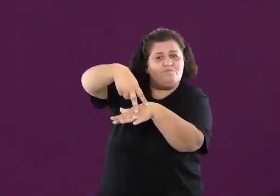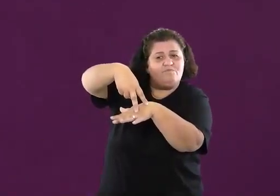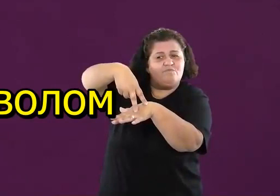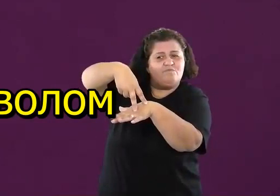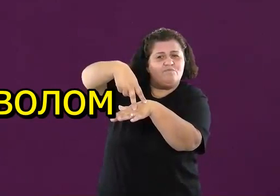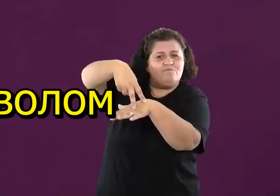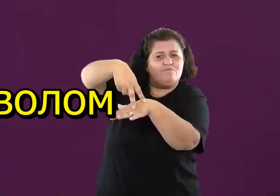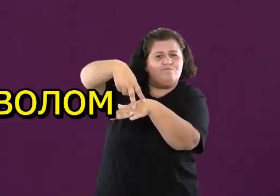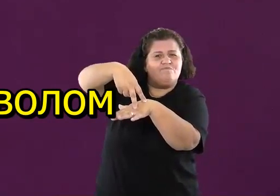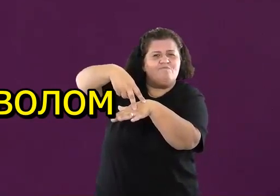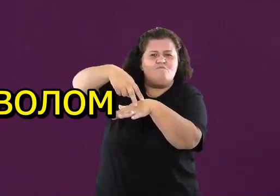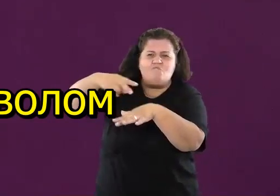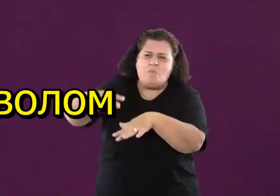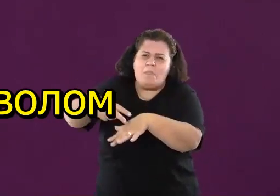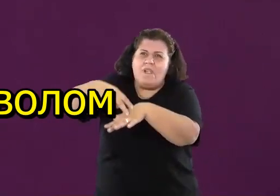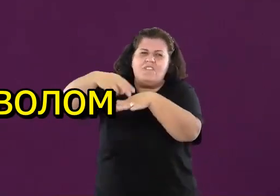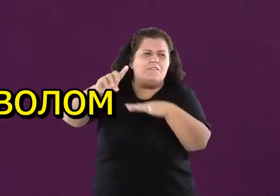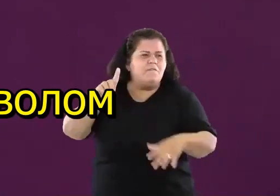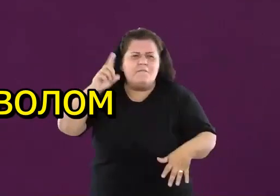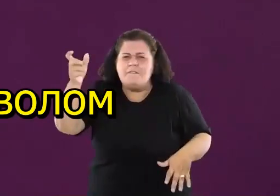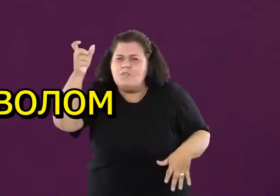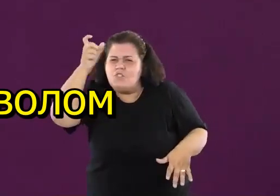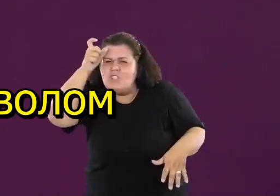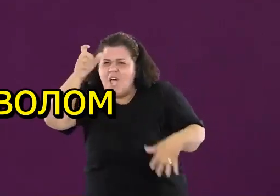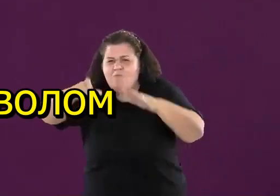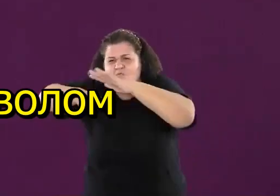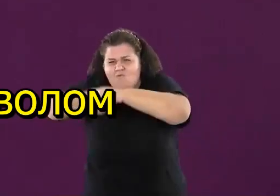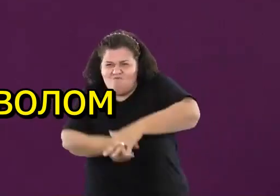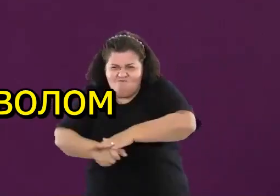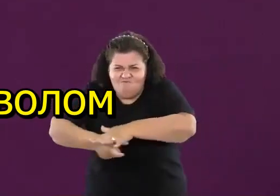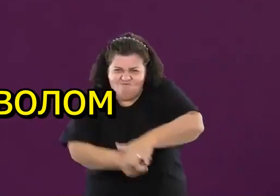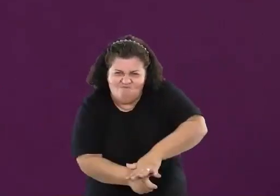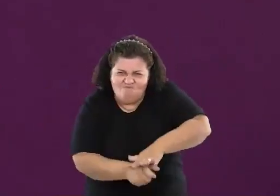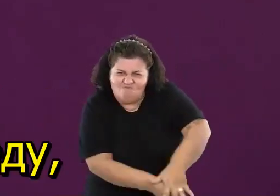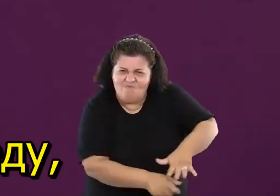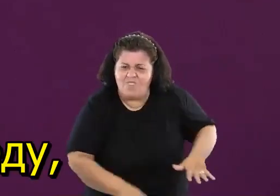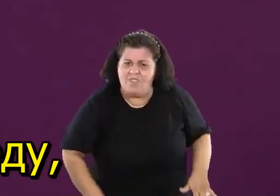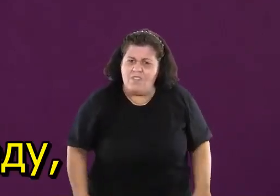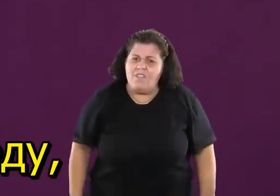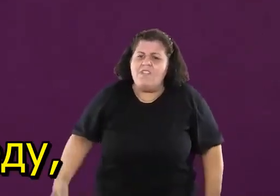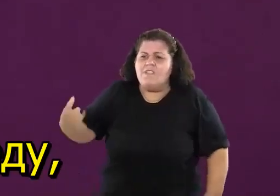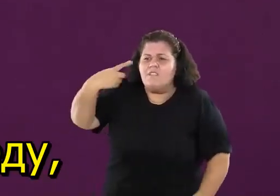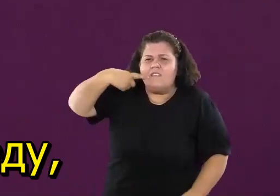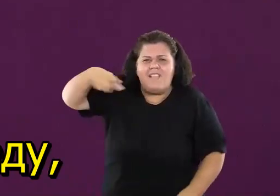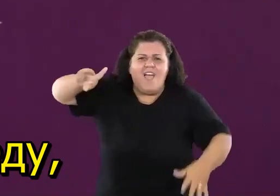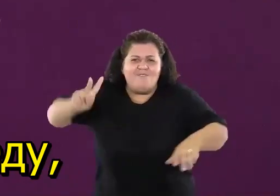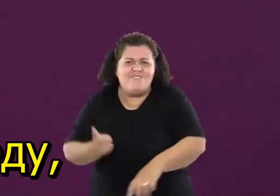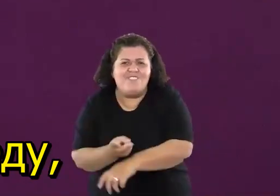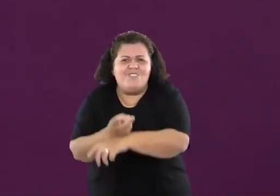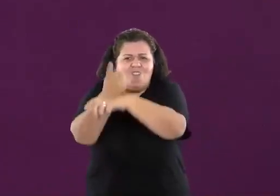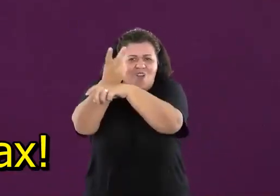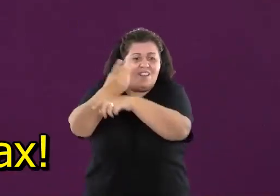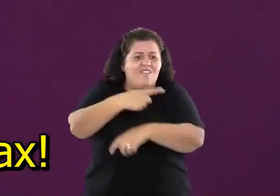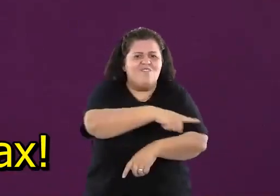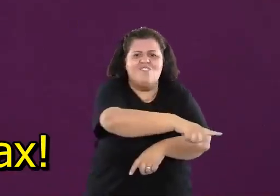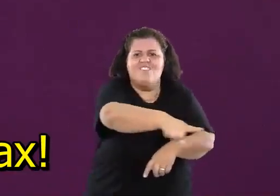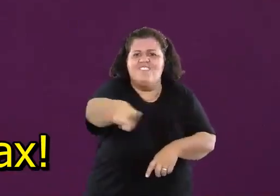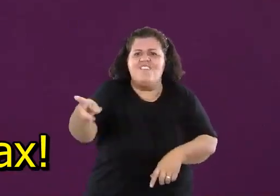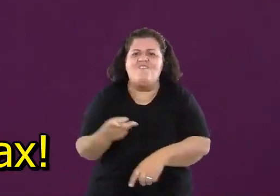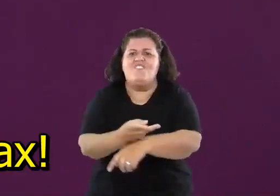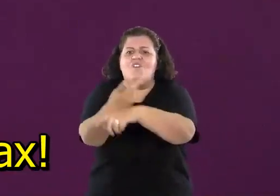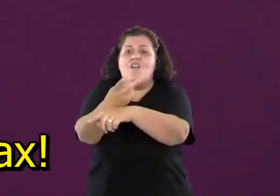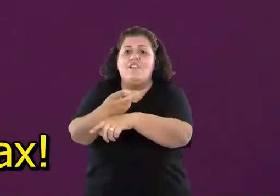morte, que triunfou sobre o diabo e seus asseclas, que dá vitória a você, Ele